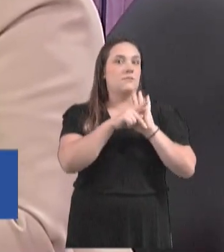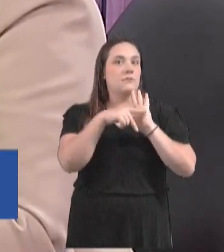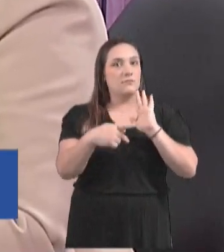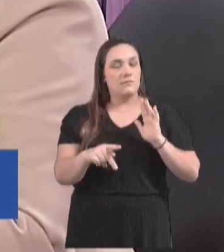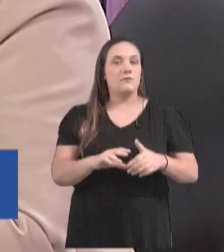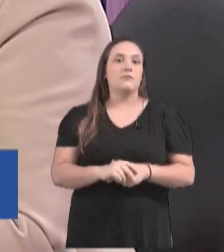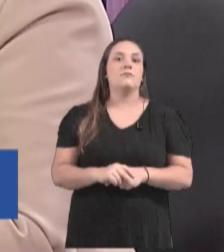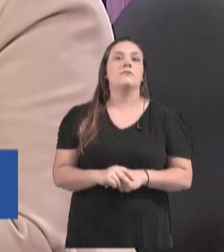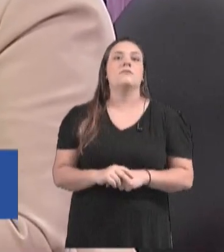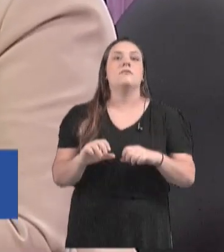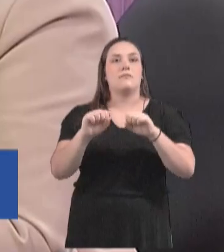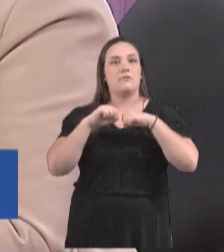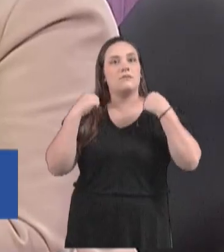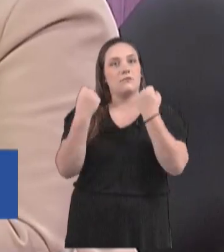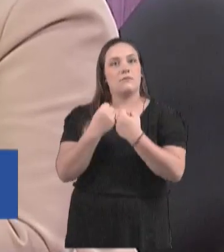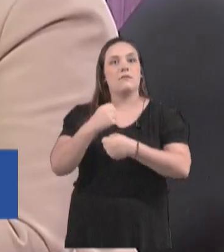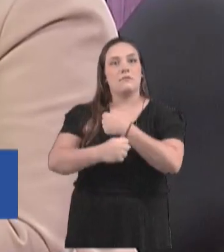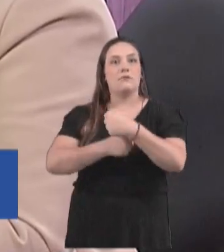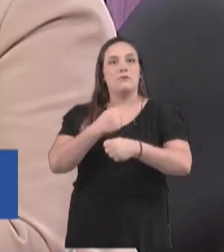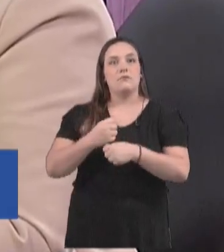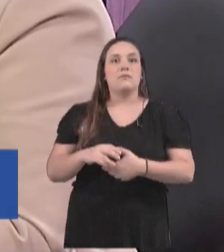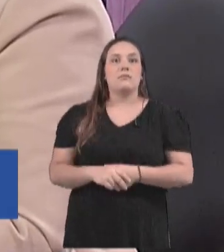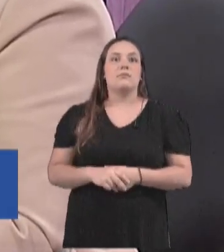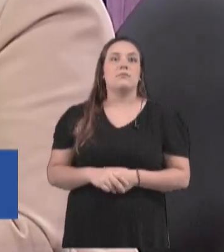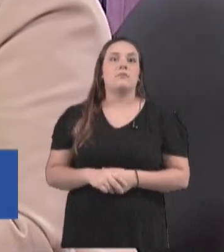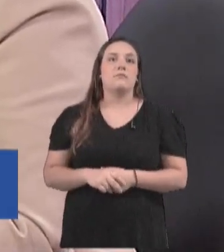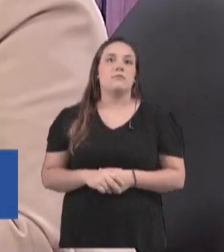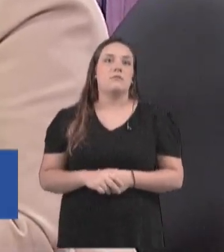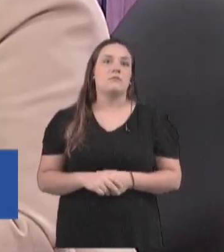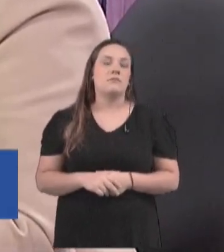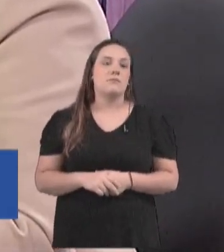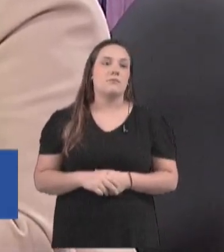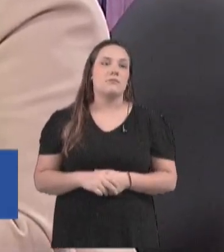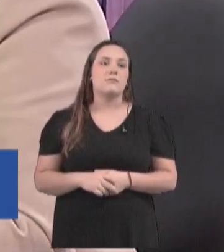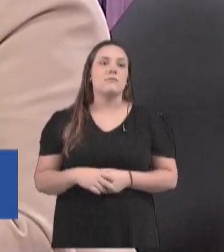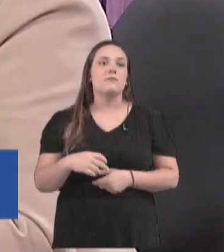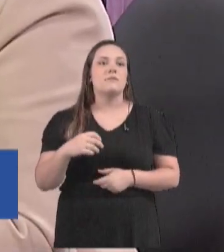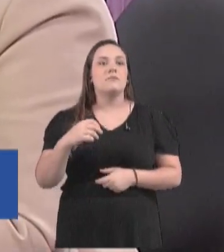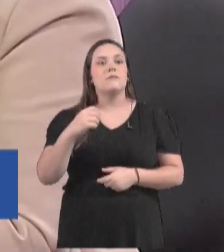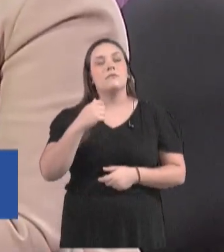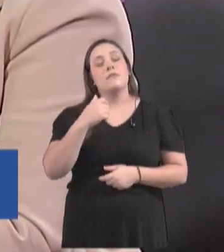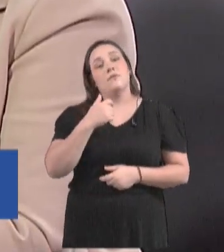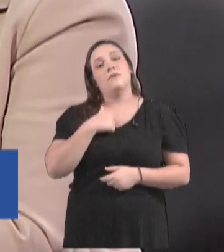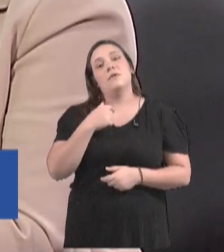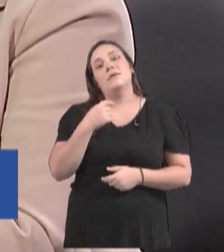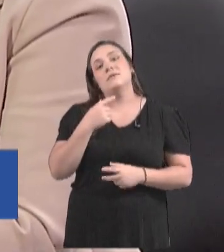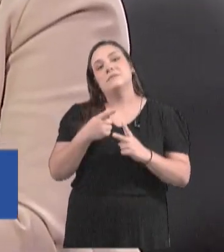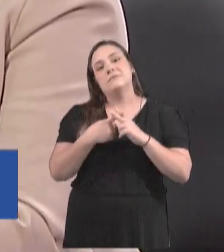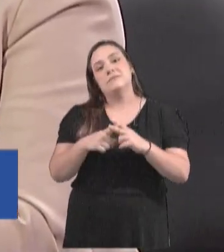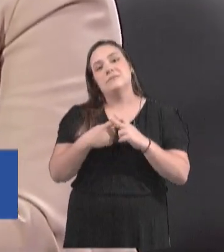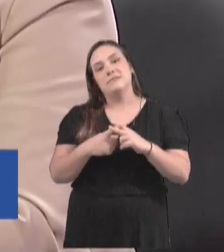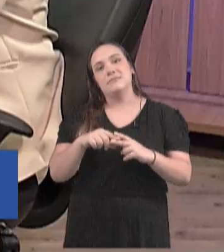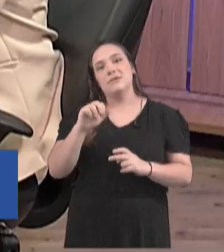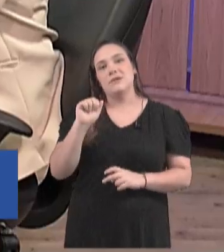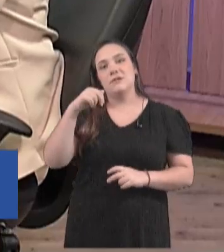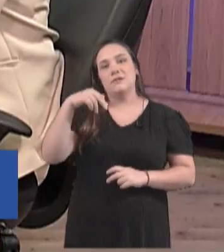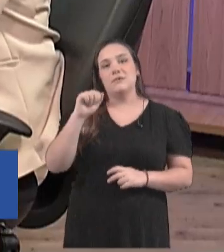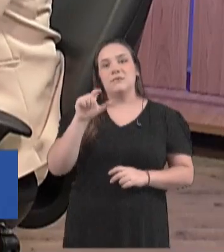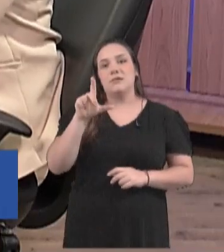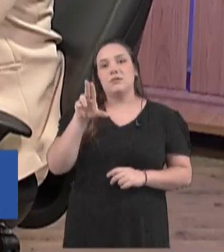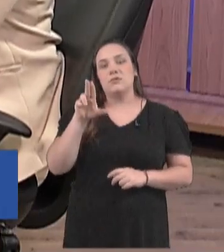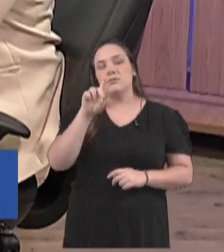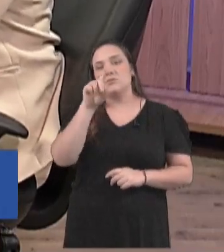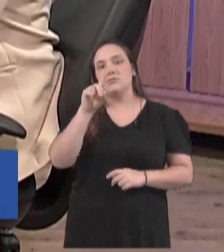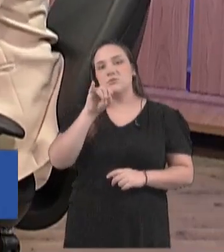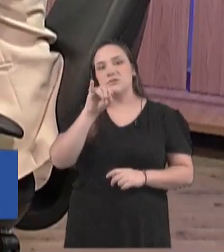resultam no nosso seminário anual. Queria só fazer uma primeira correção. A gente falou Ana Luísa. Ana Luzia. Eu ia falar isso agora. Para a